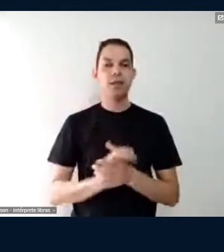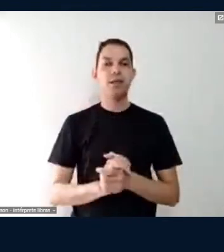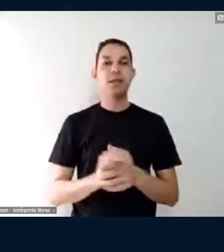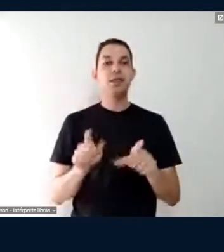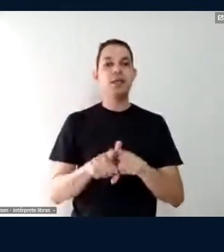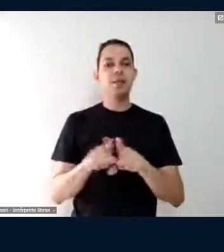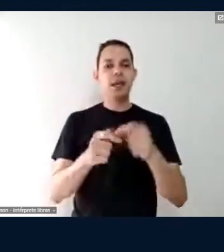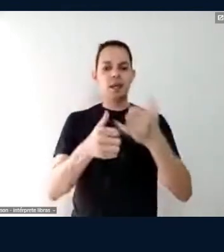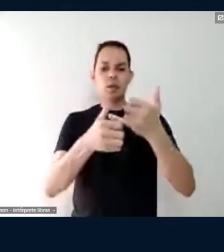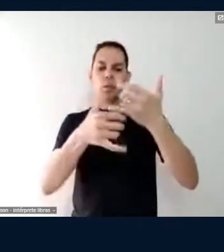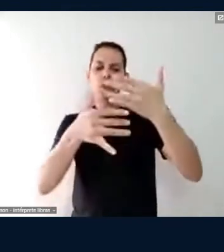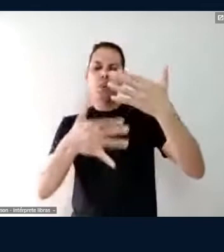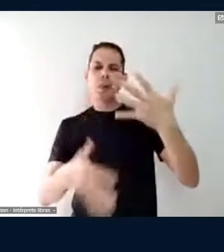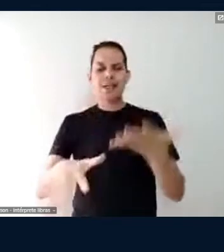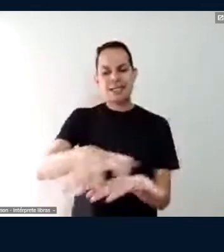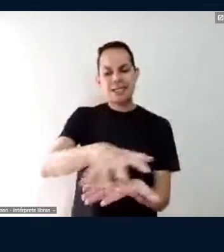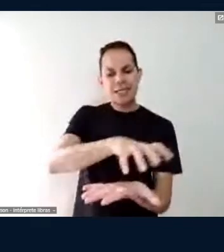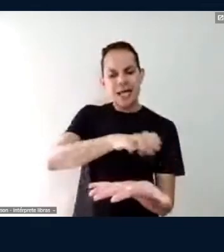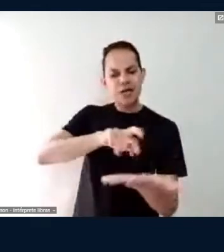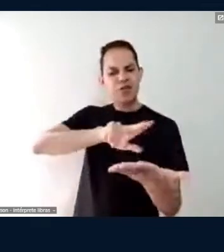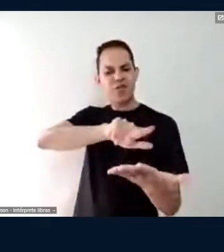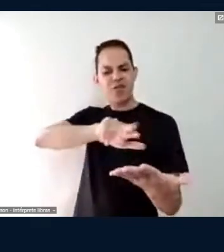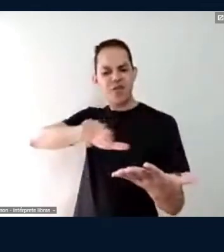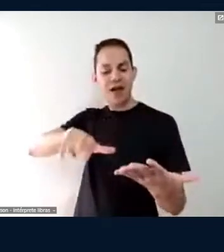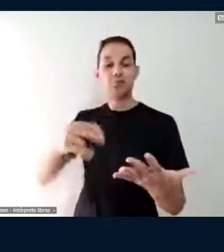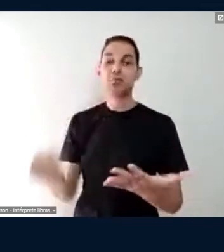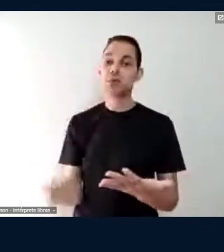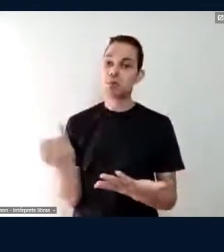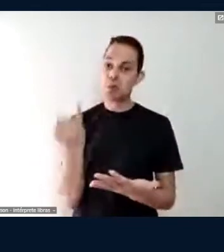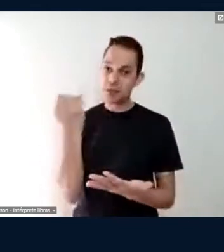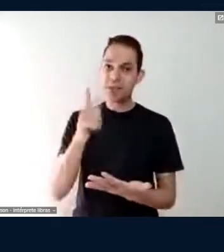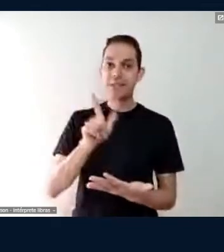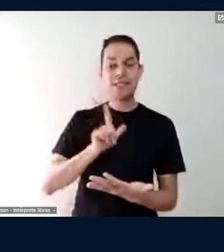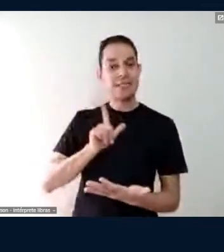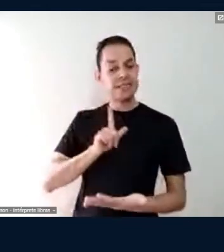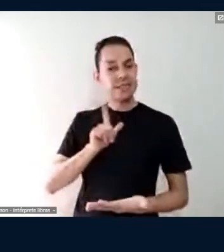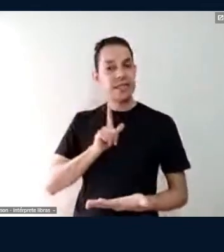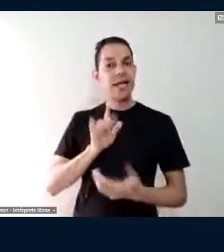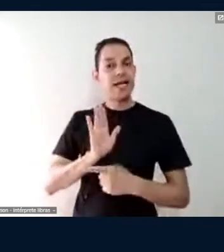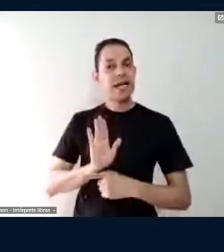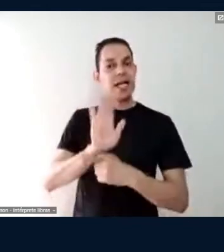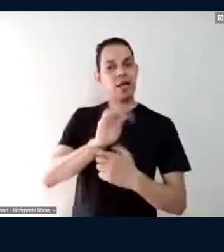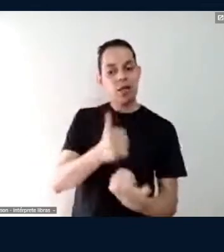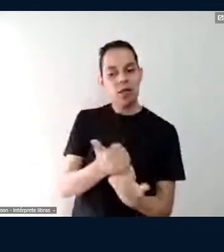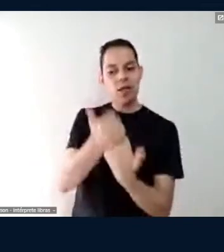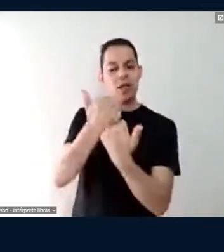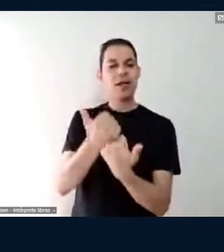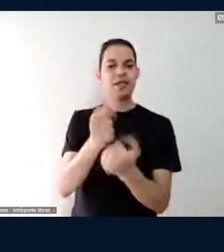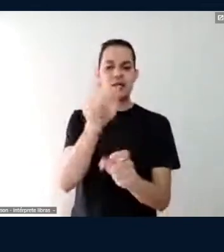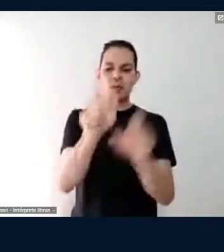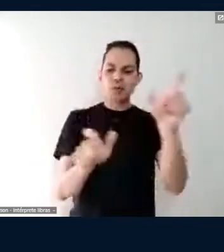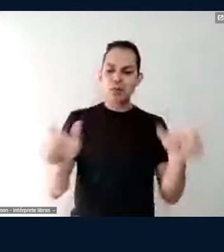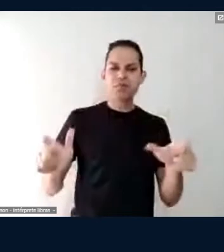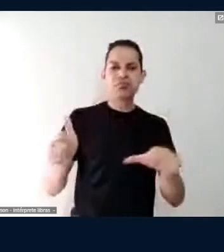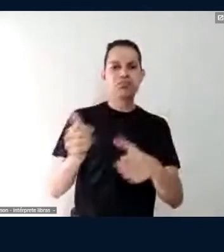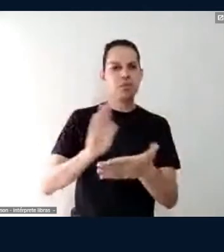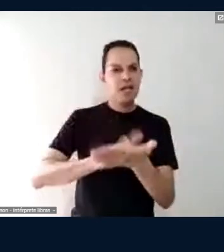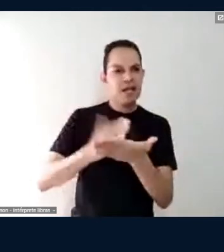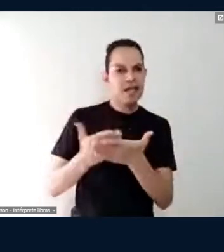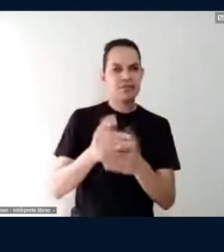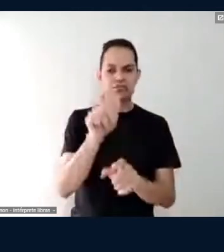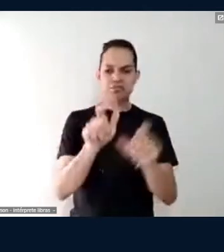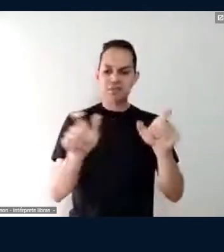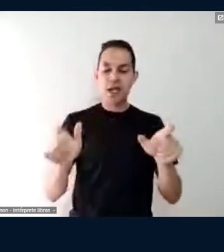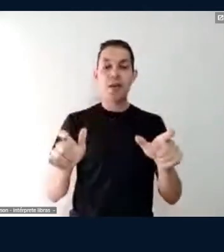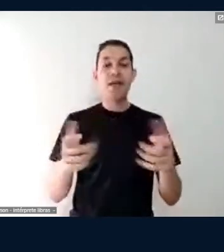de dados que são super importantes e vão auxiliar muitos intérpretes que, porventura, desejem